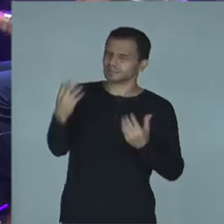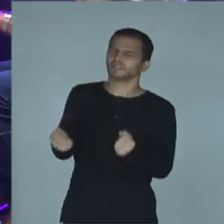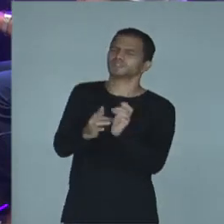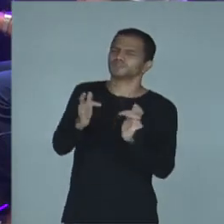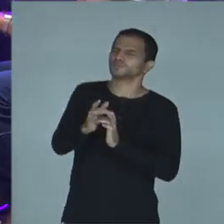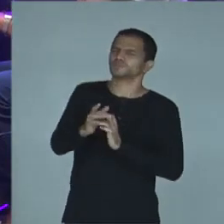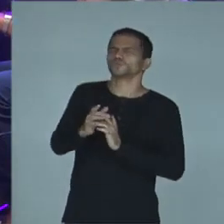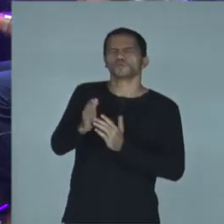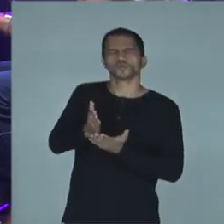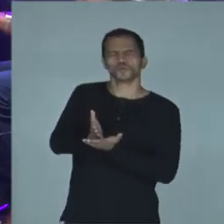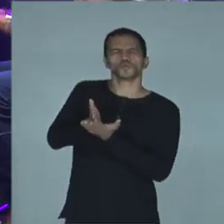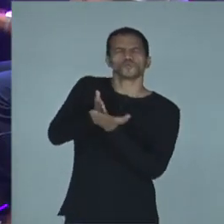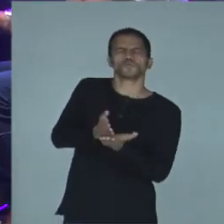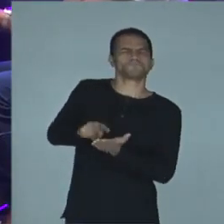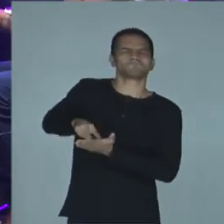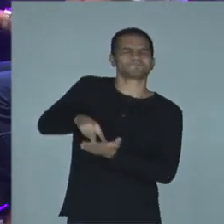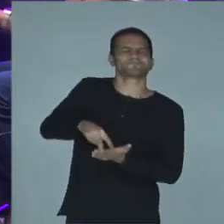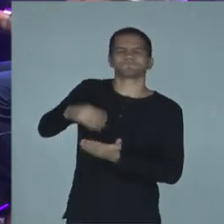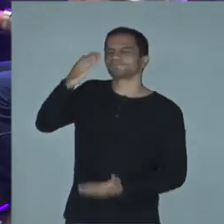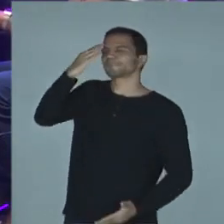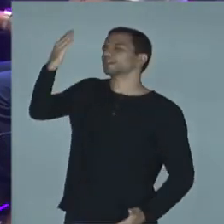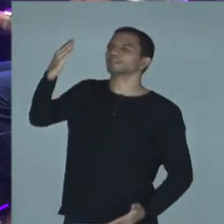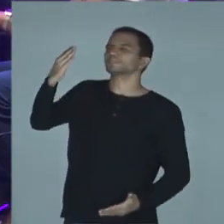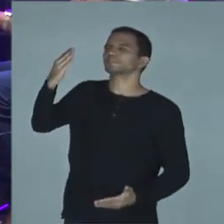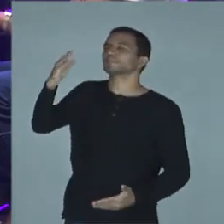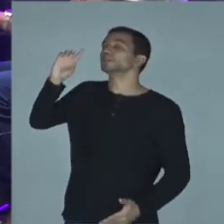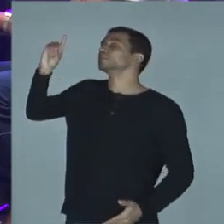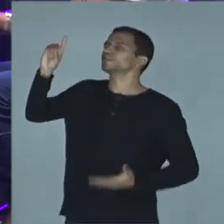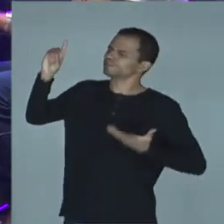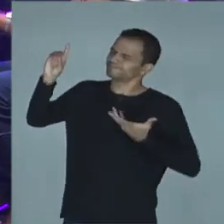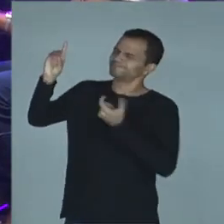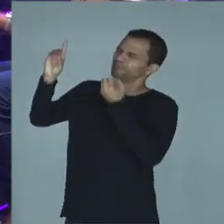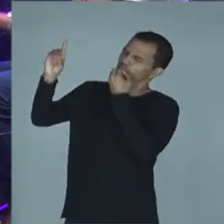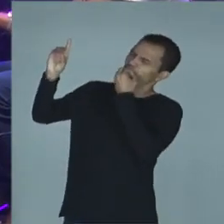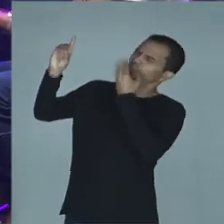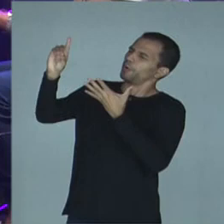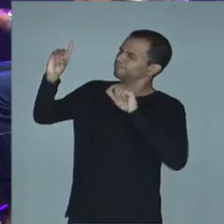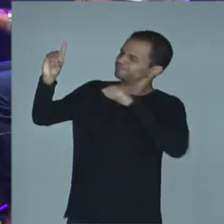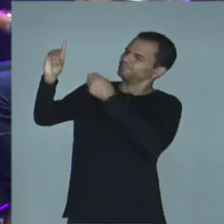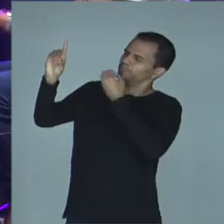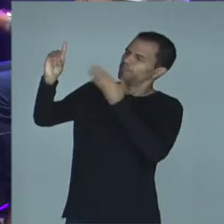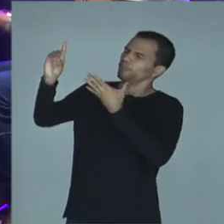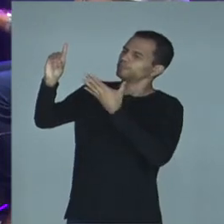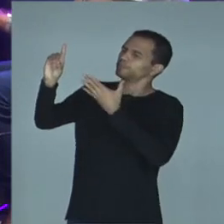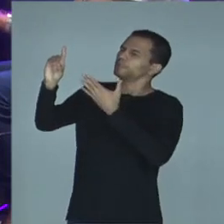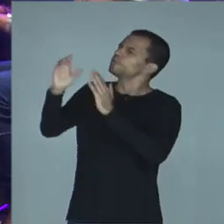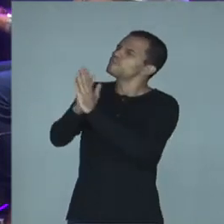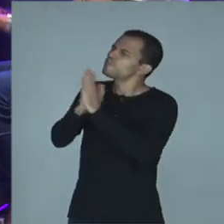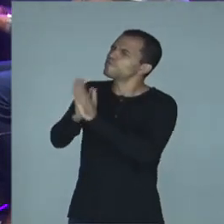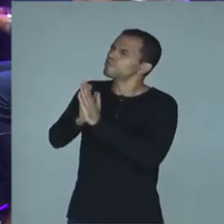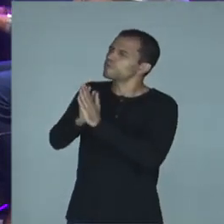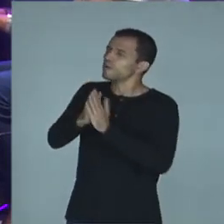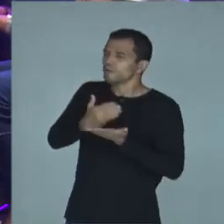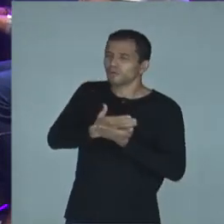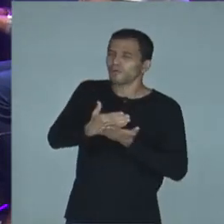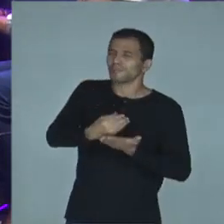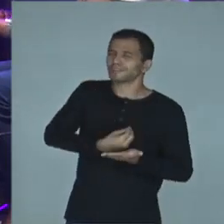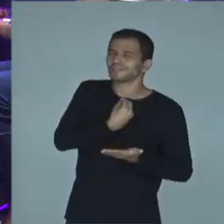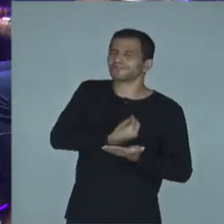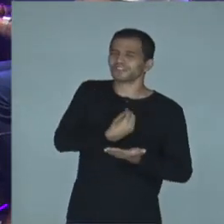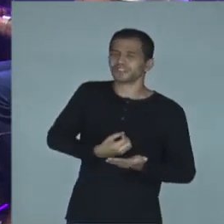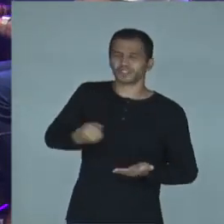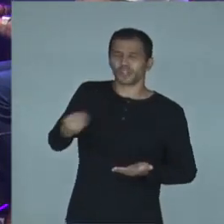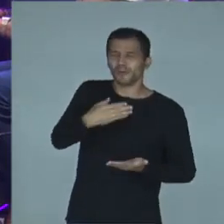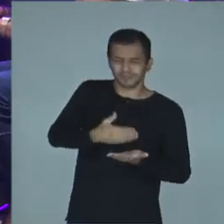contigo nesse culto Deus bendito começa uma nova história na vida de cada pessoa que realmente